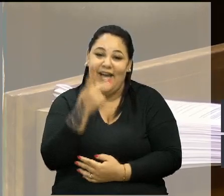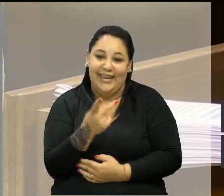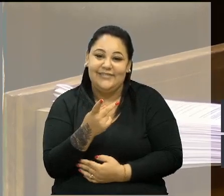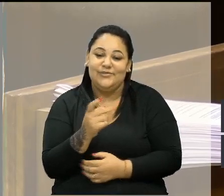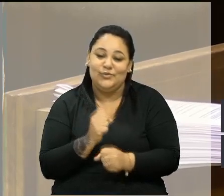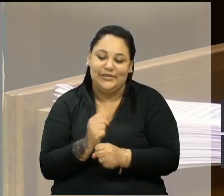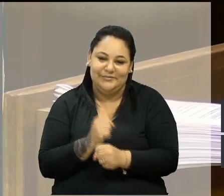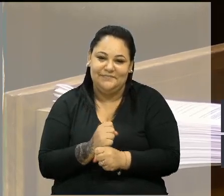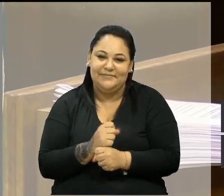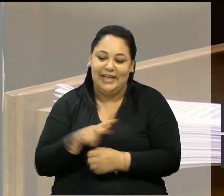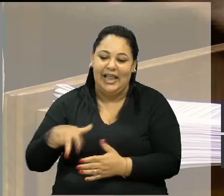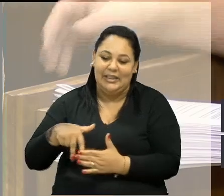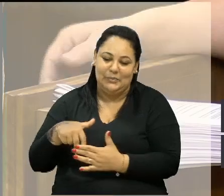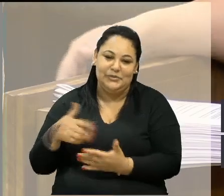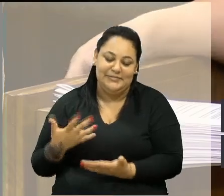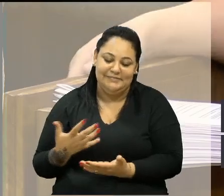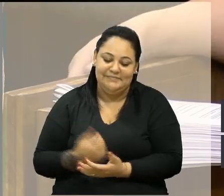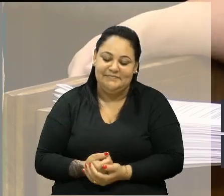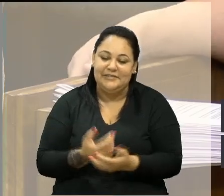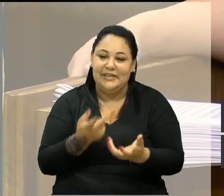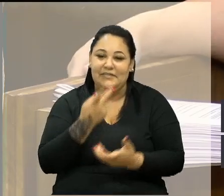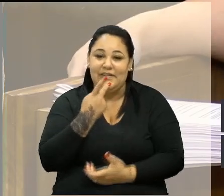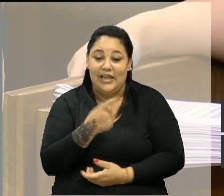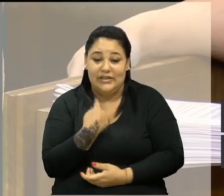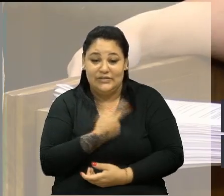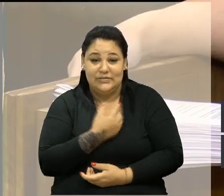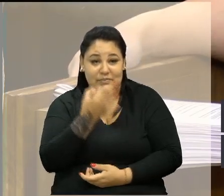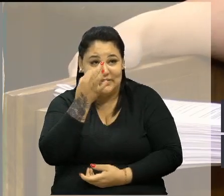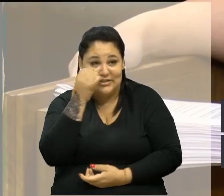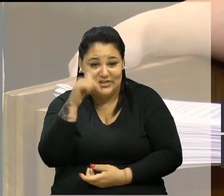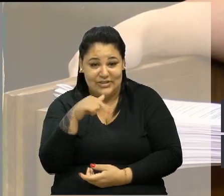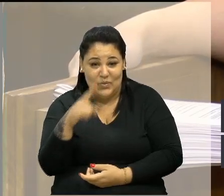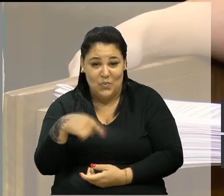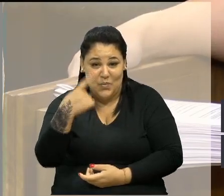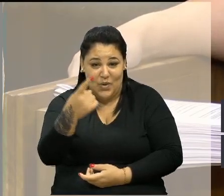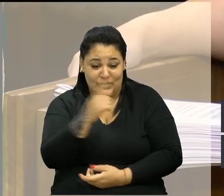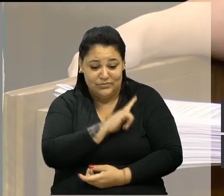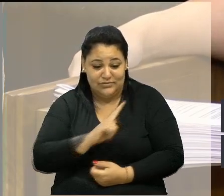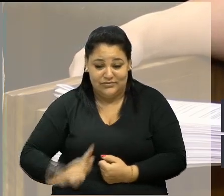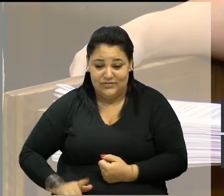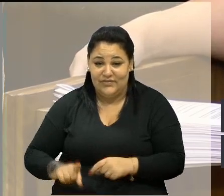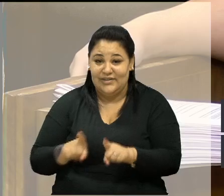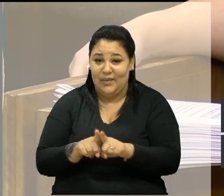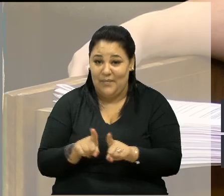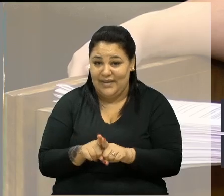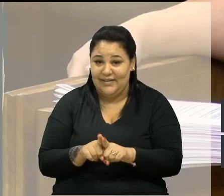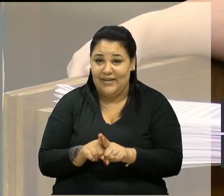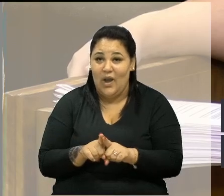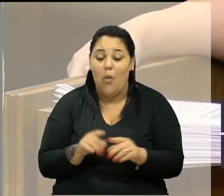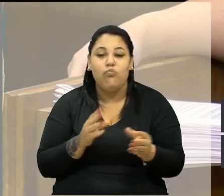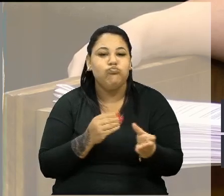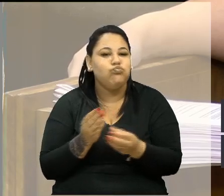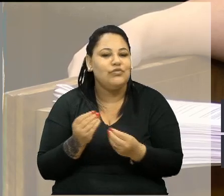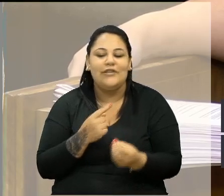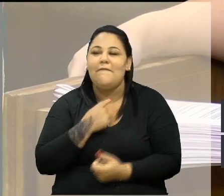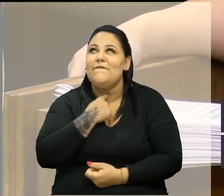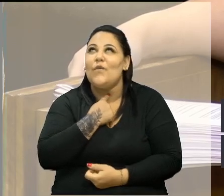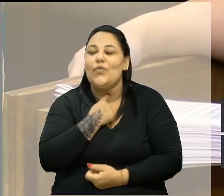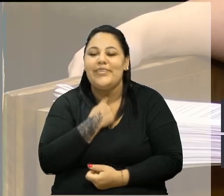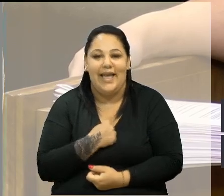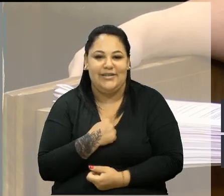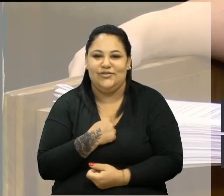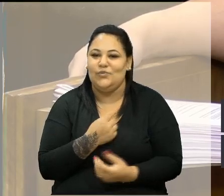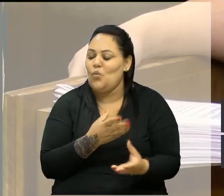que estaremos aqui no próximo governo com muita vontade, com